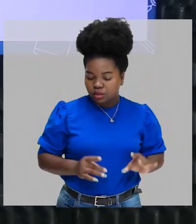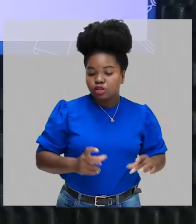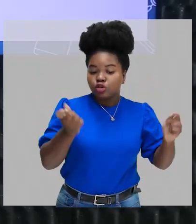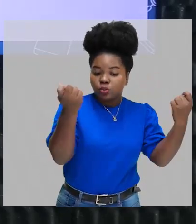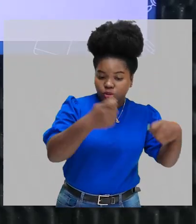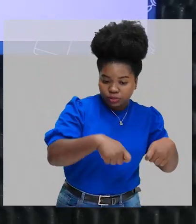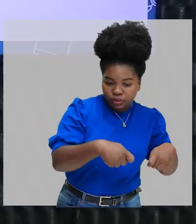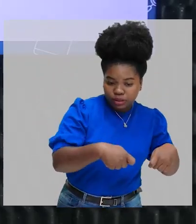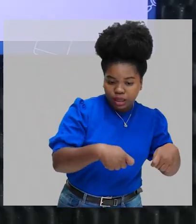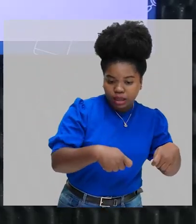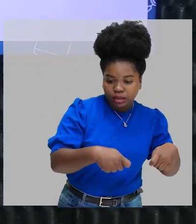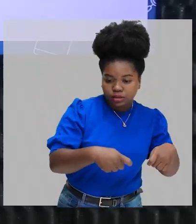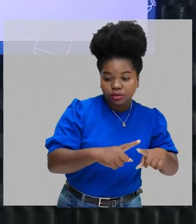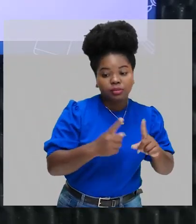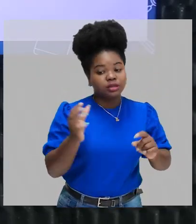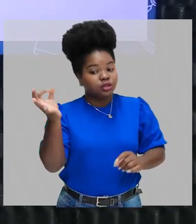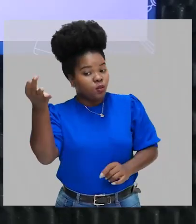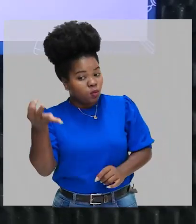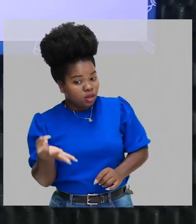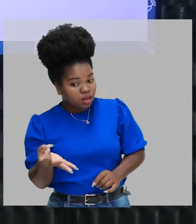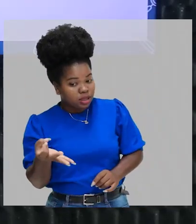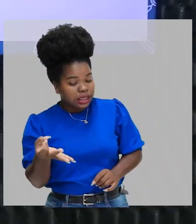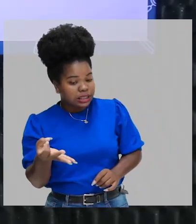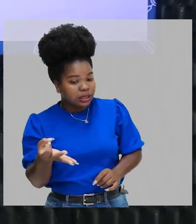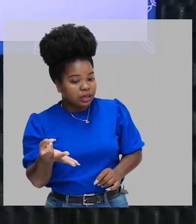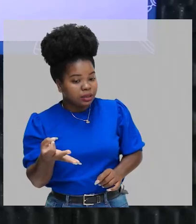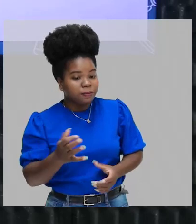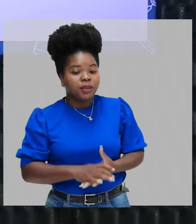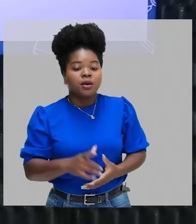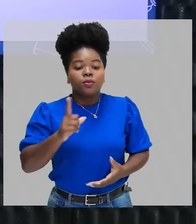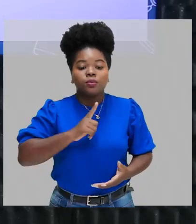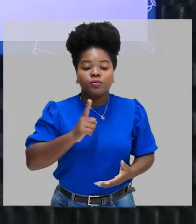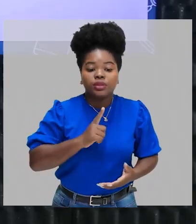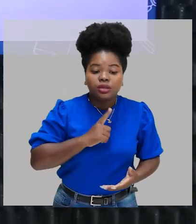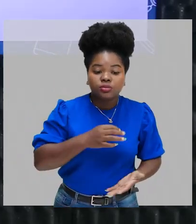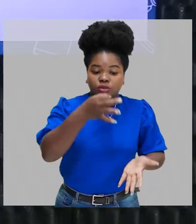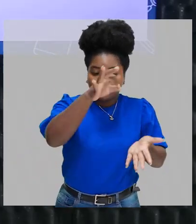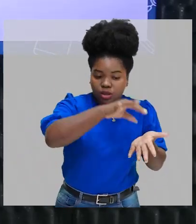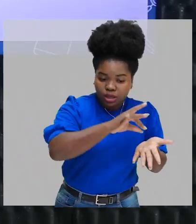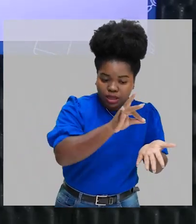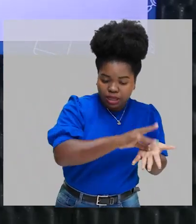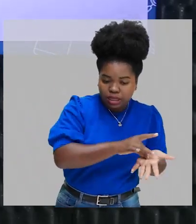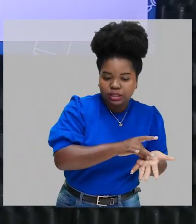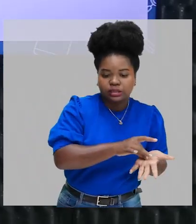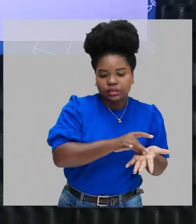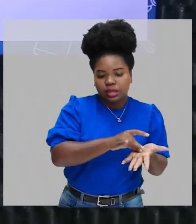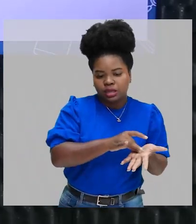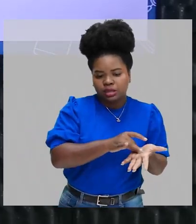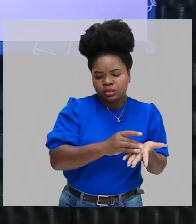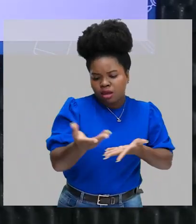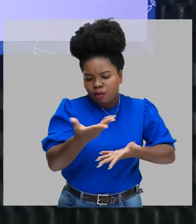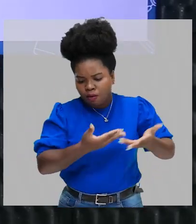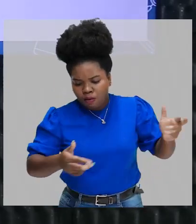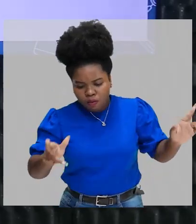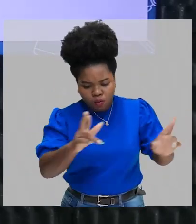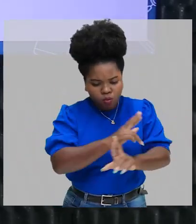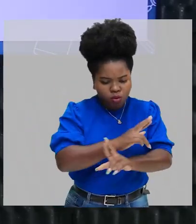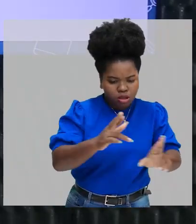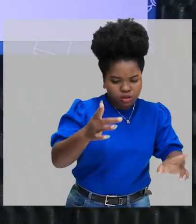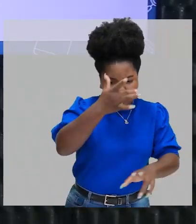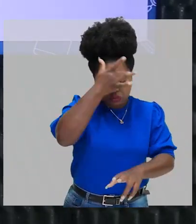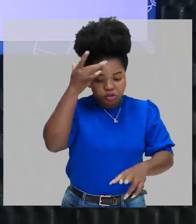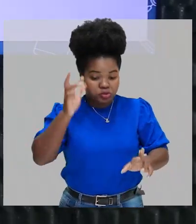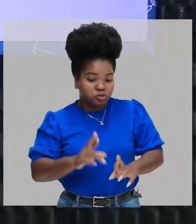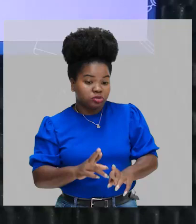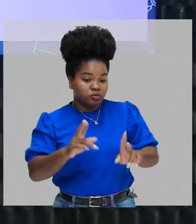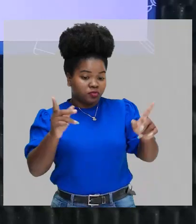certezas. O que a gente tem como realidade é que a convivência entre pessoas